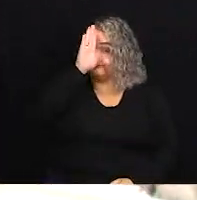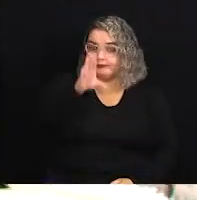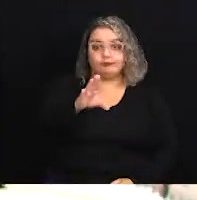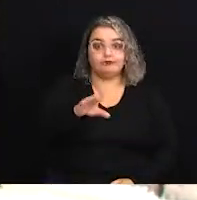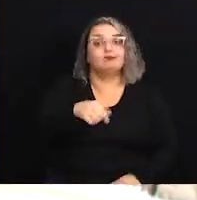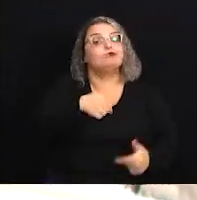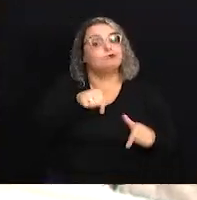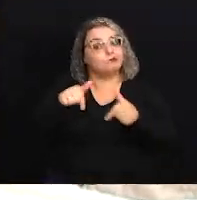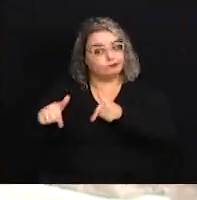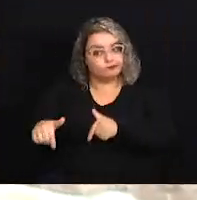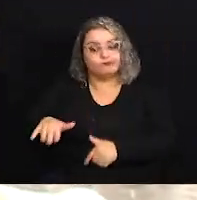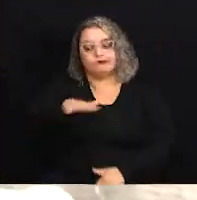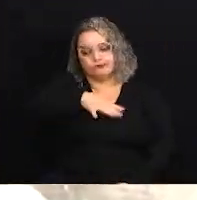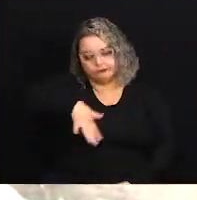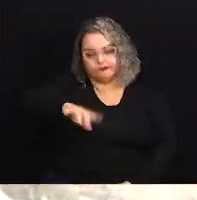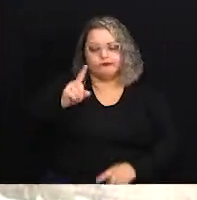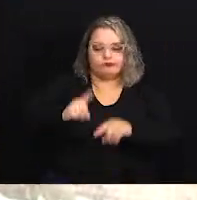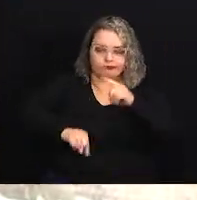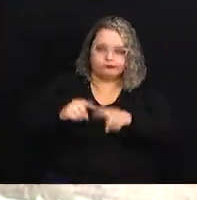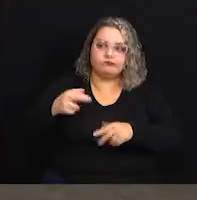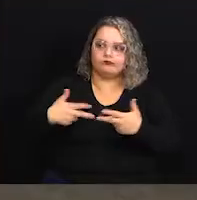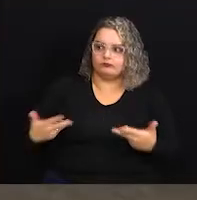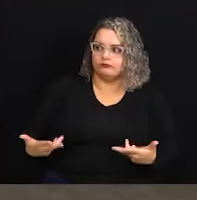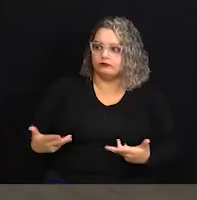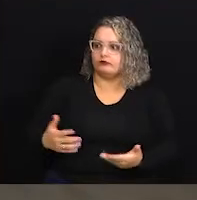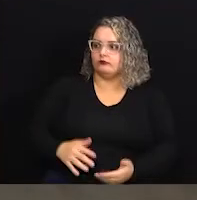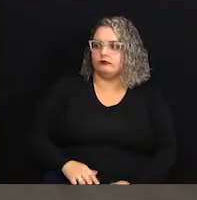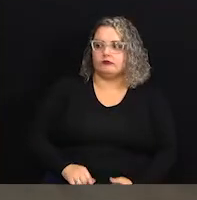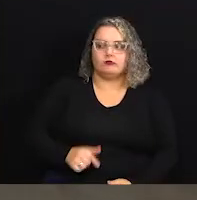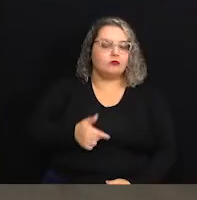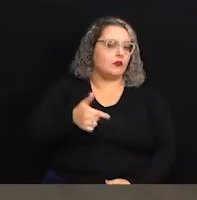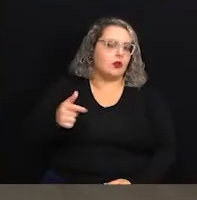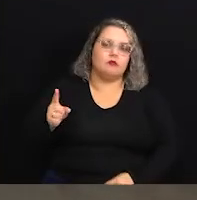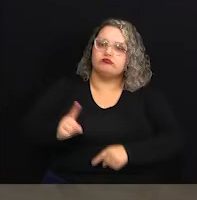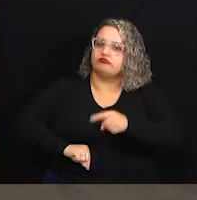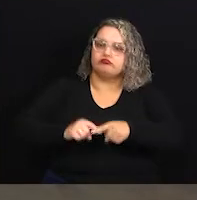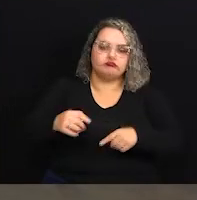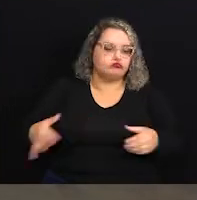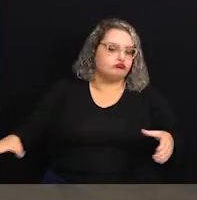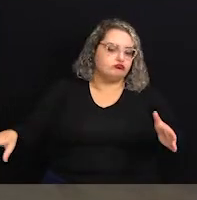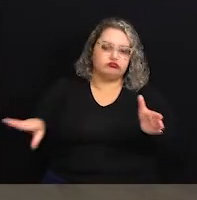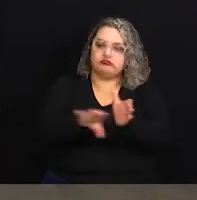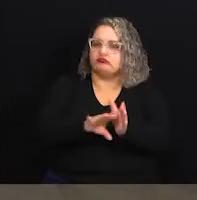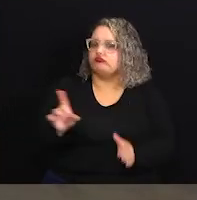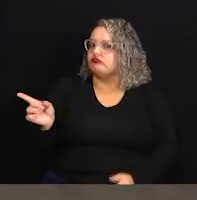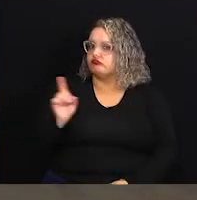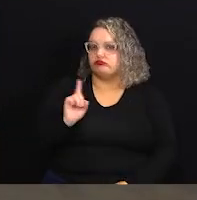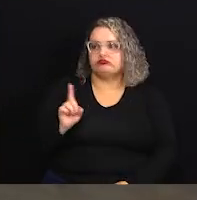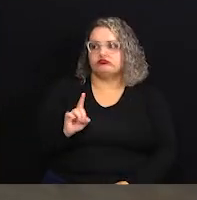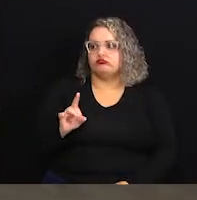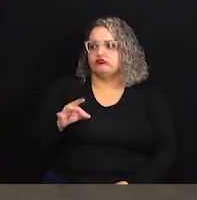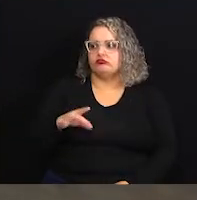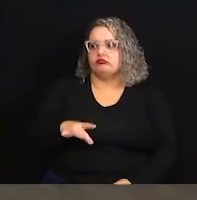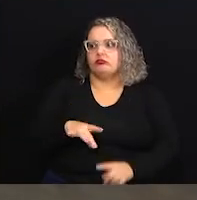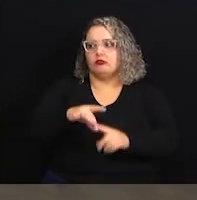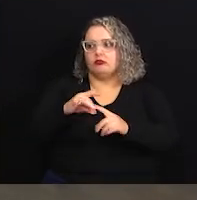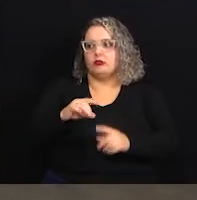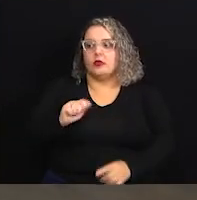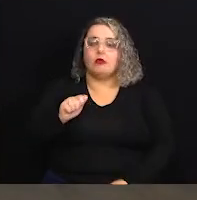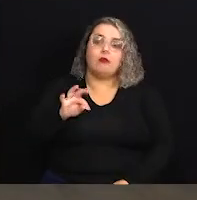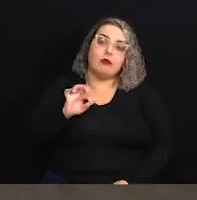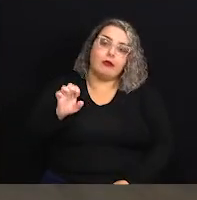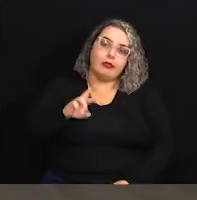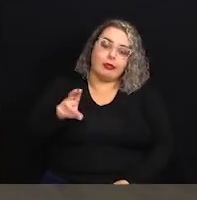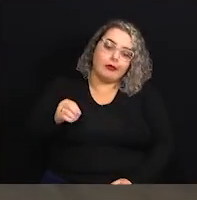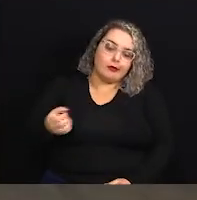diretamente quem trabalha com este material. Não está vindo mais aquele monte de material que vinha antigamente, não. Muita gente prefere mandar para o